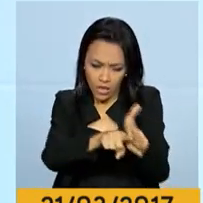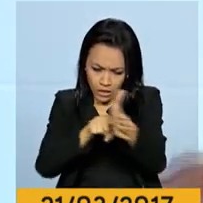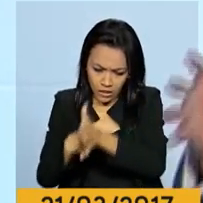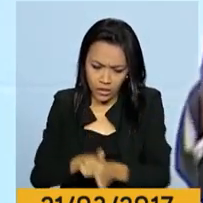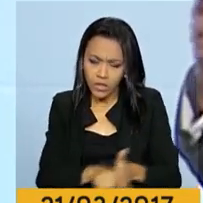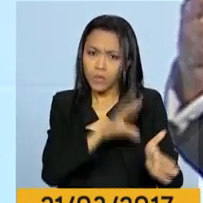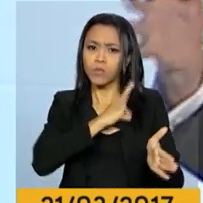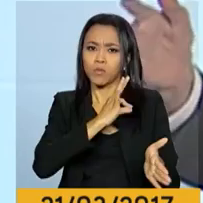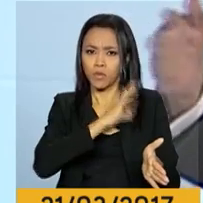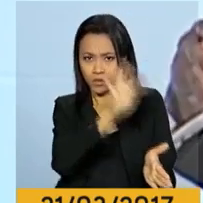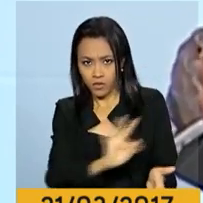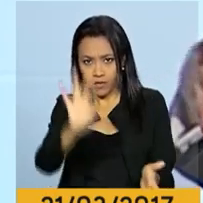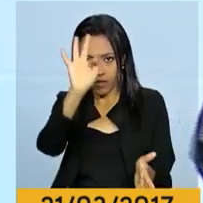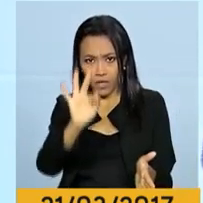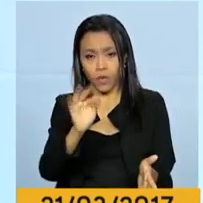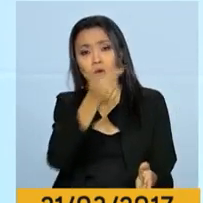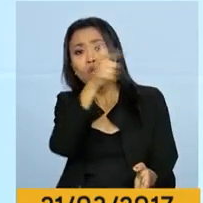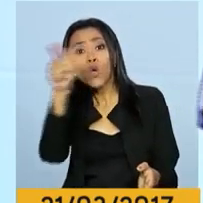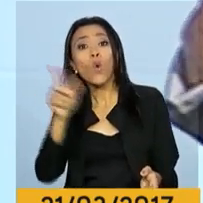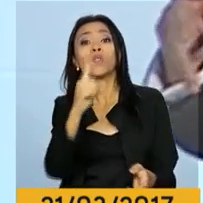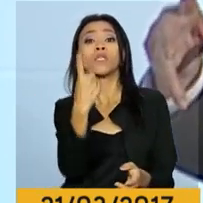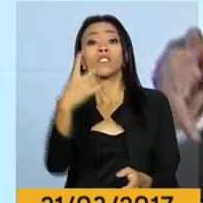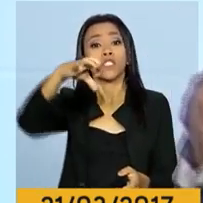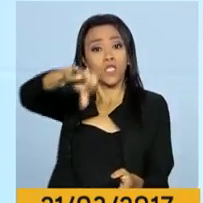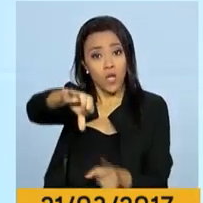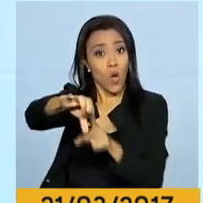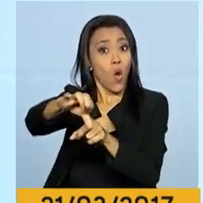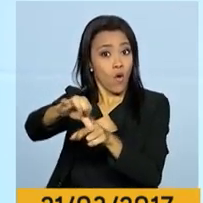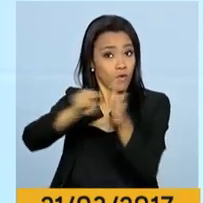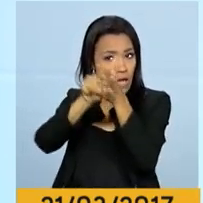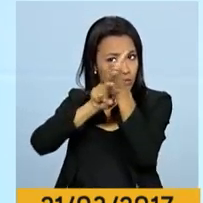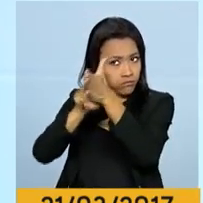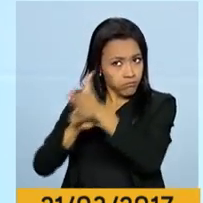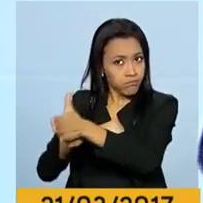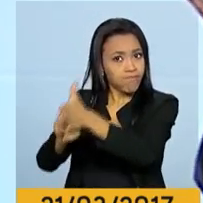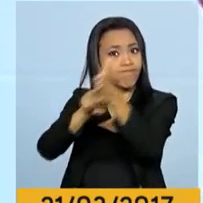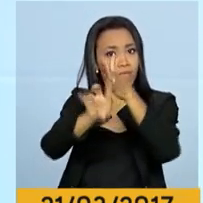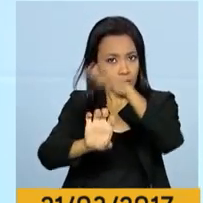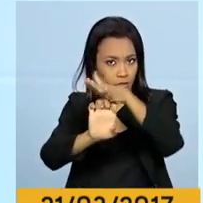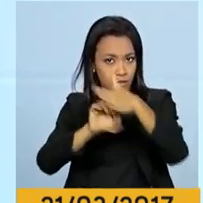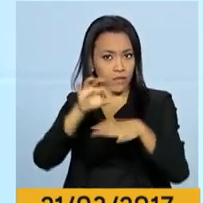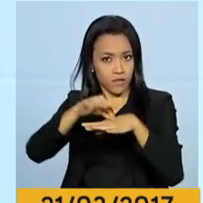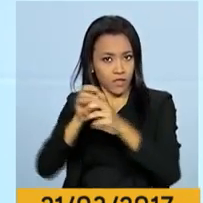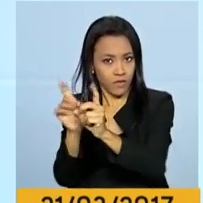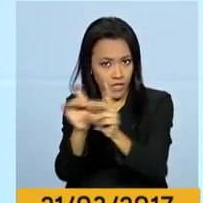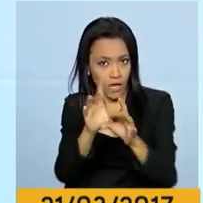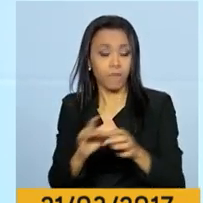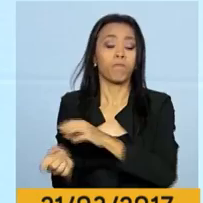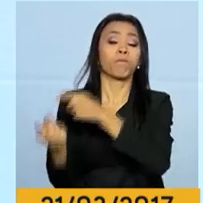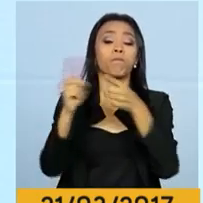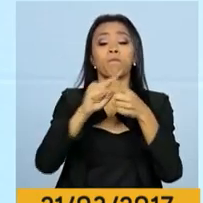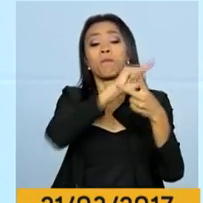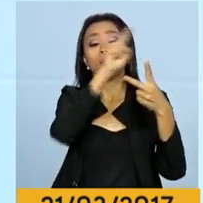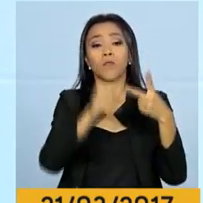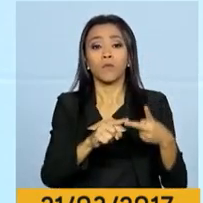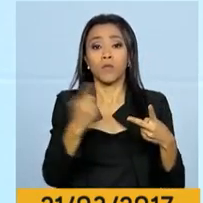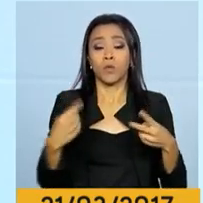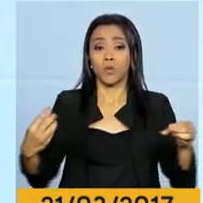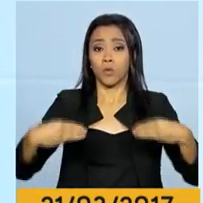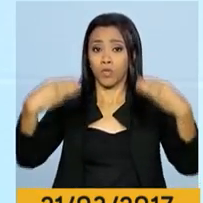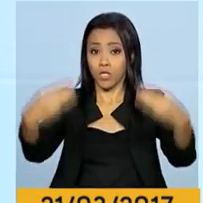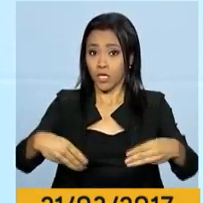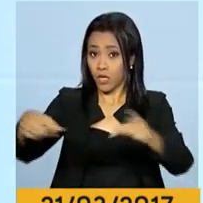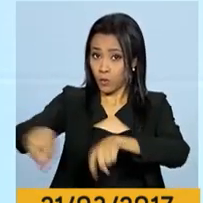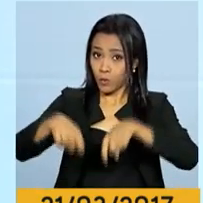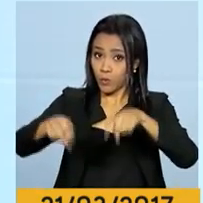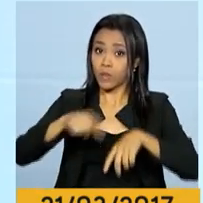e 18, 19 outras estão sendo objeto de apuração. Primeiro ponto. Segundo ponto, o Ministério da Agricultura